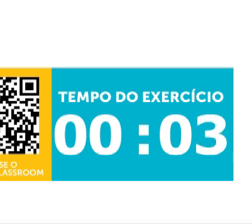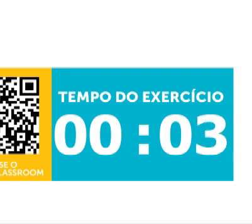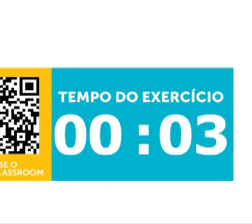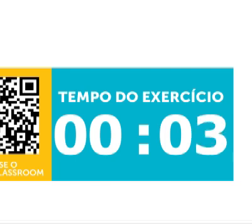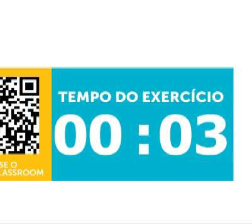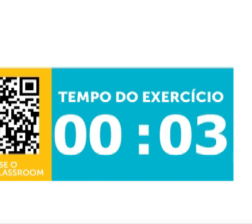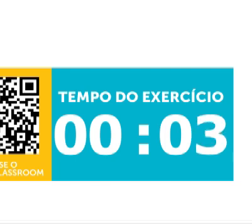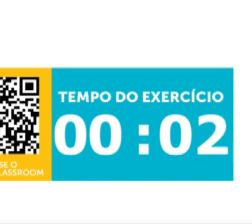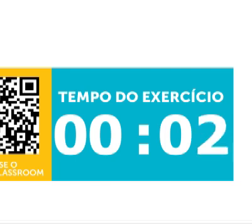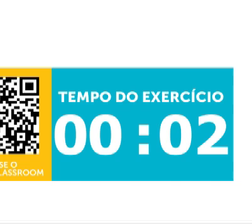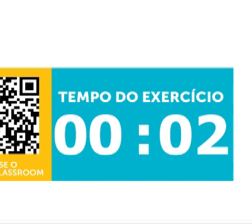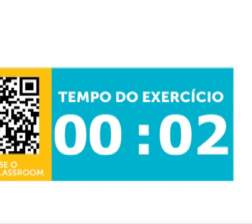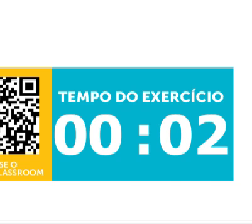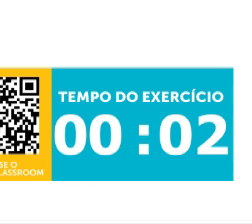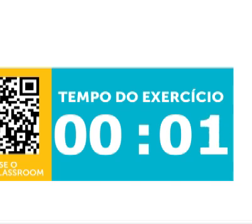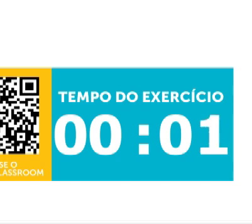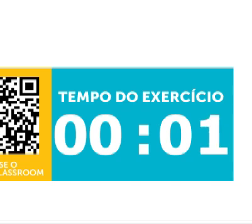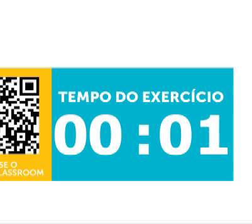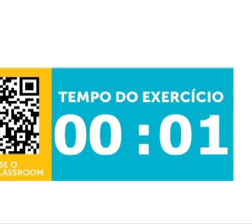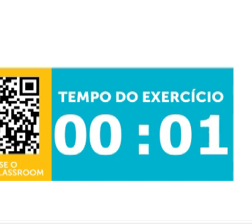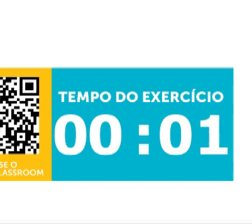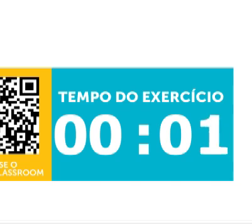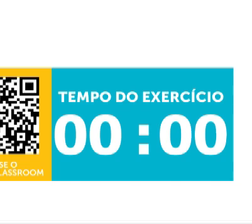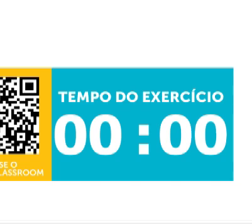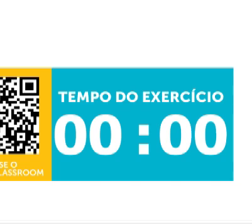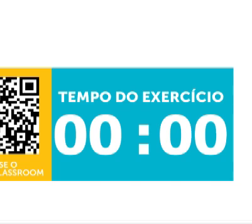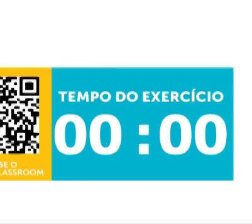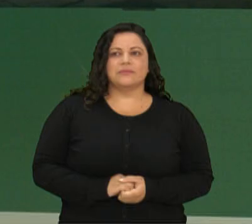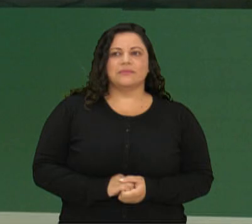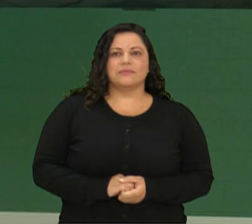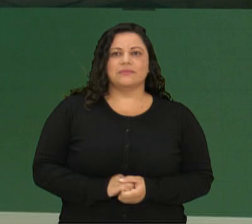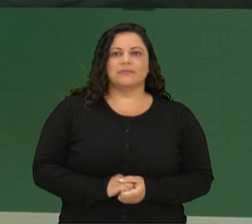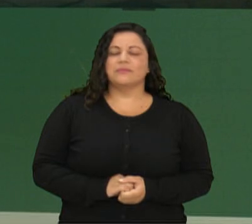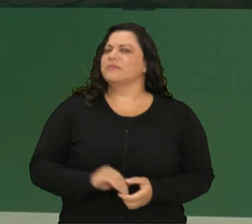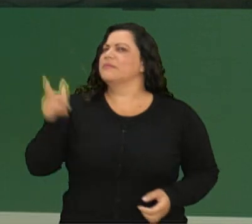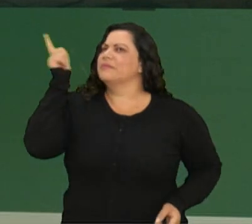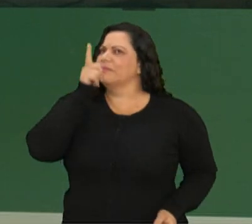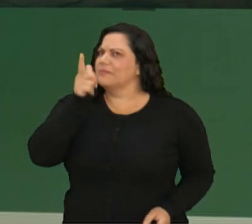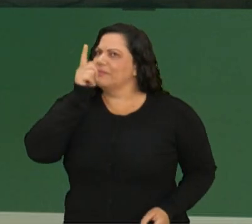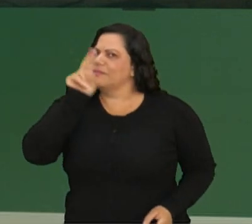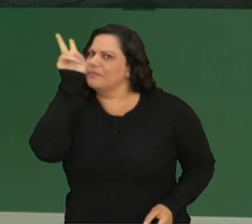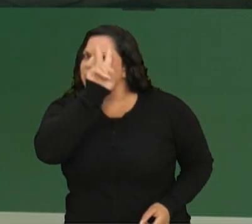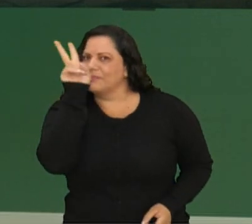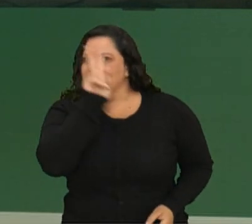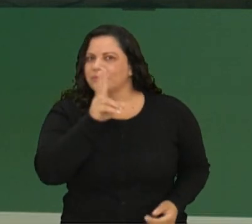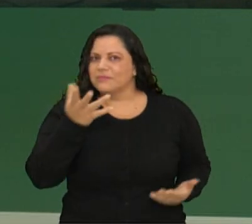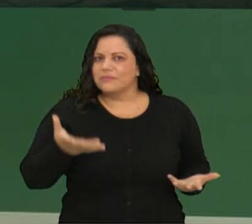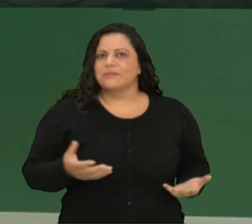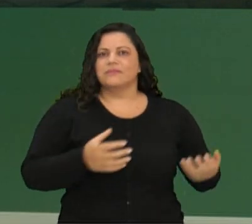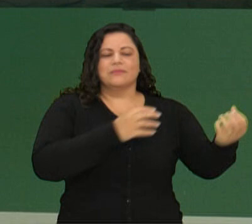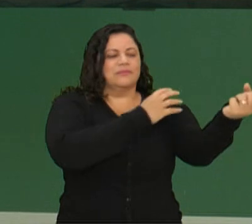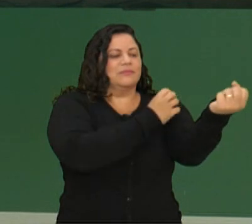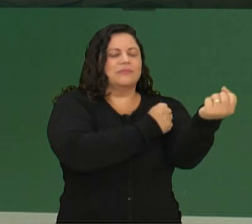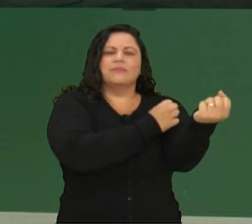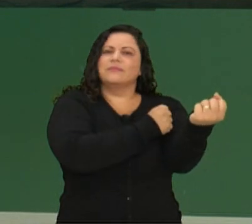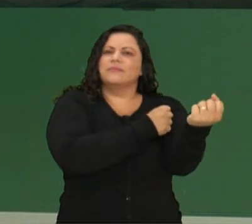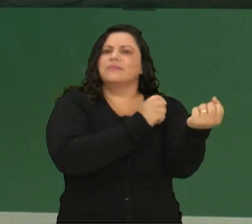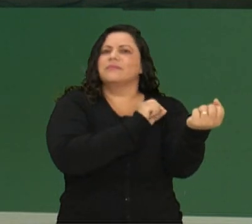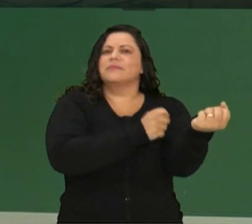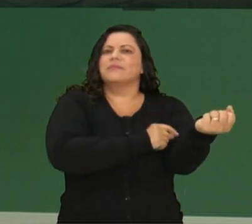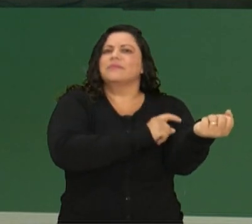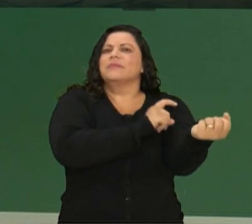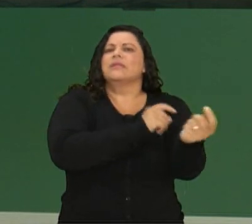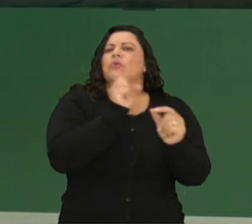Conseguiu lembrar? A pressão ideal é 12